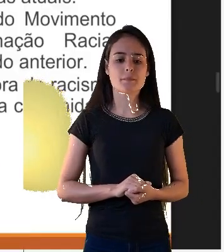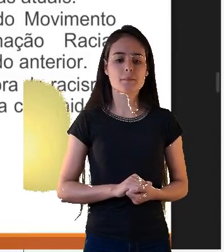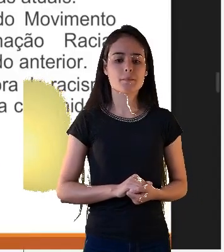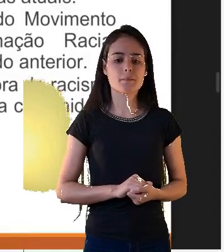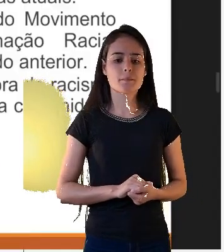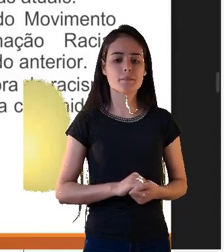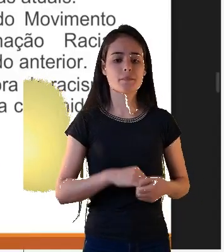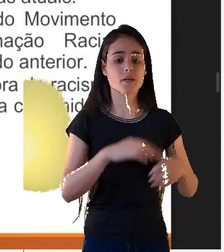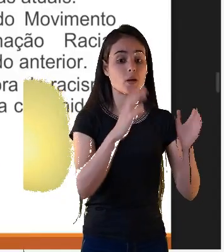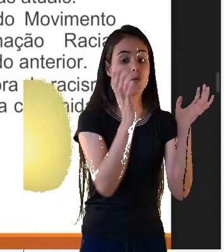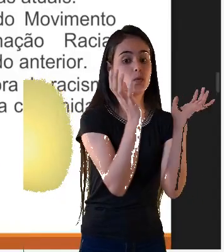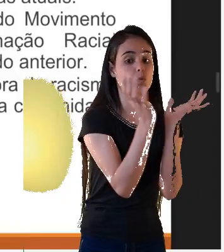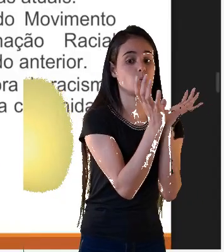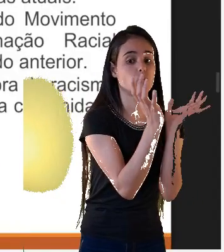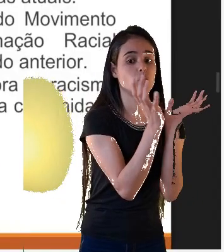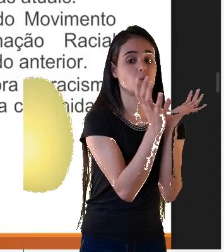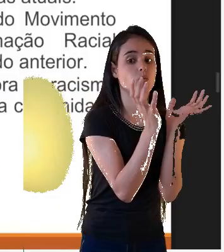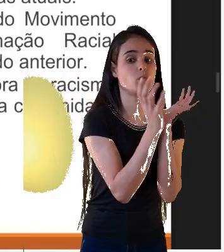né,